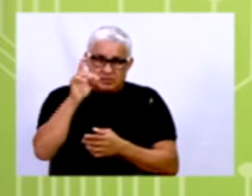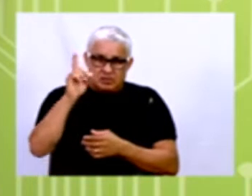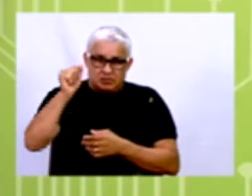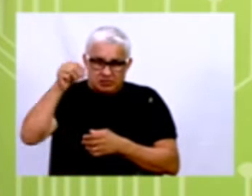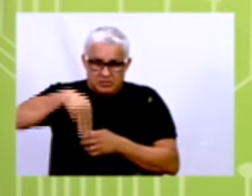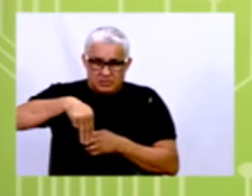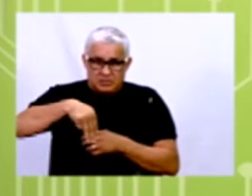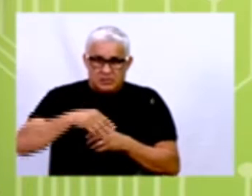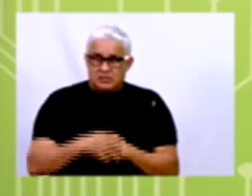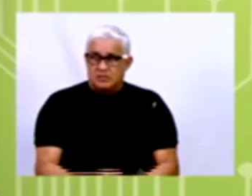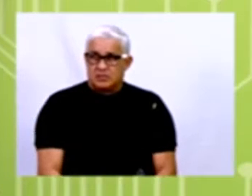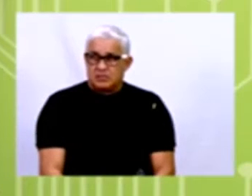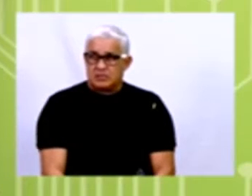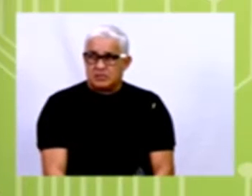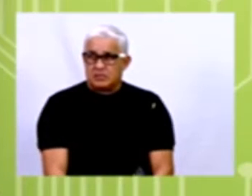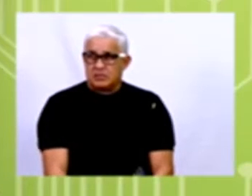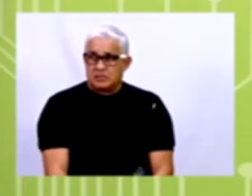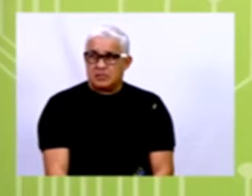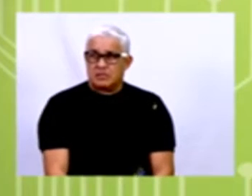Então,